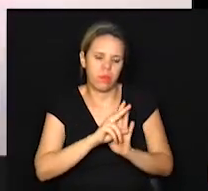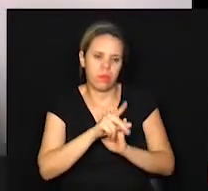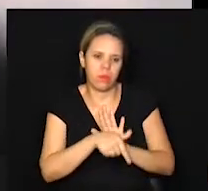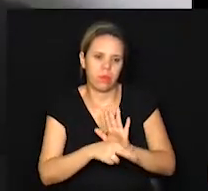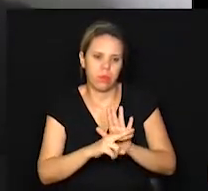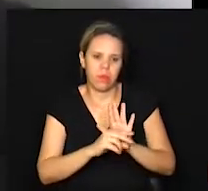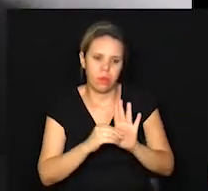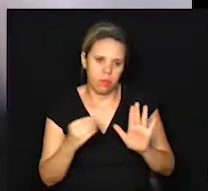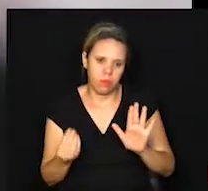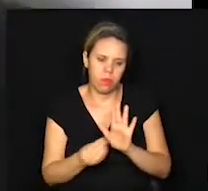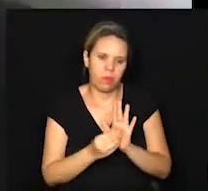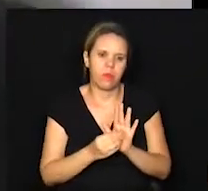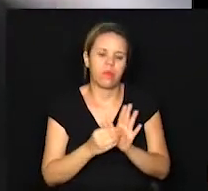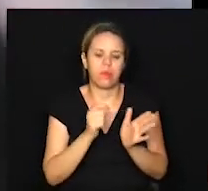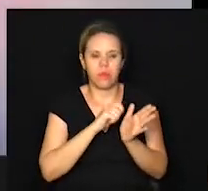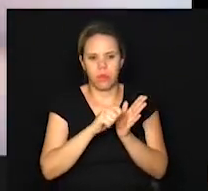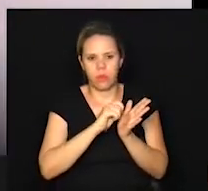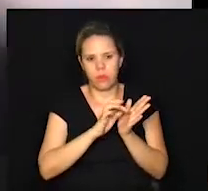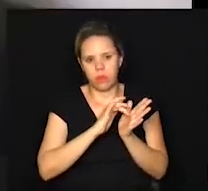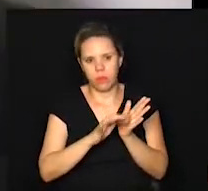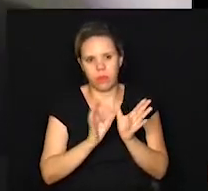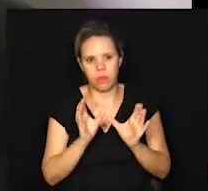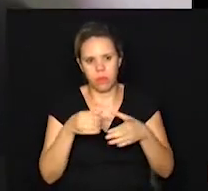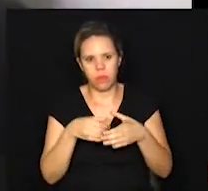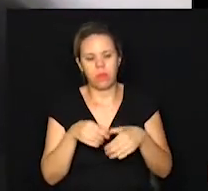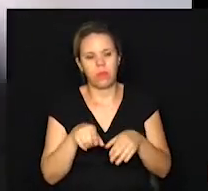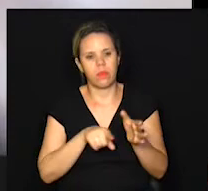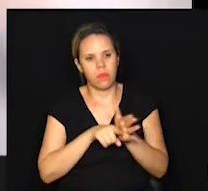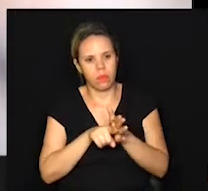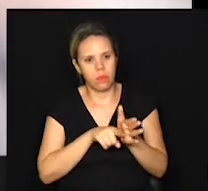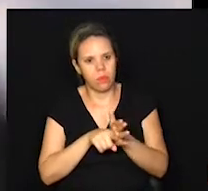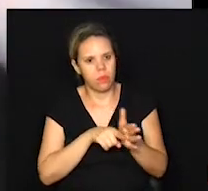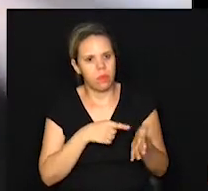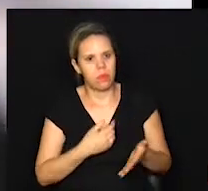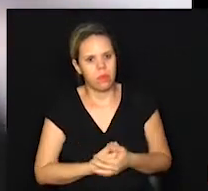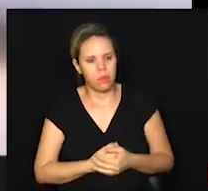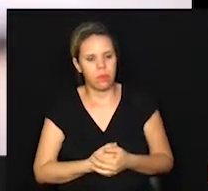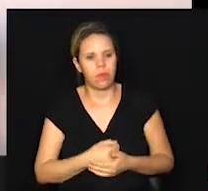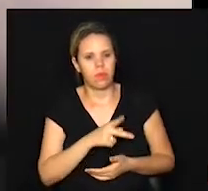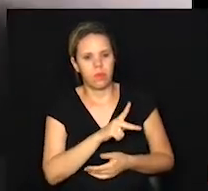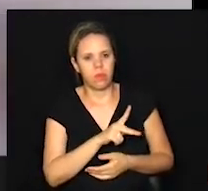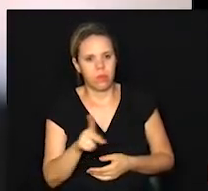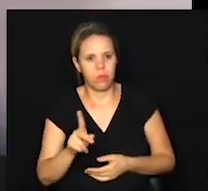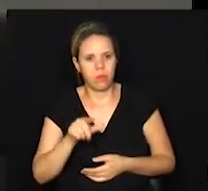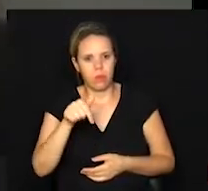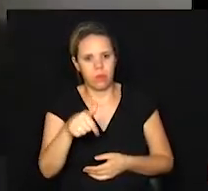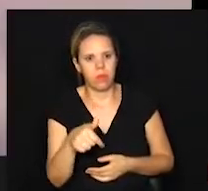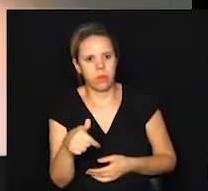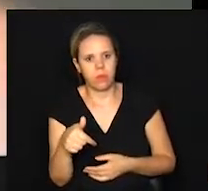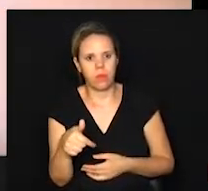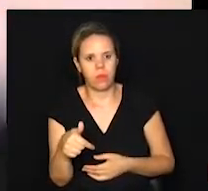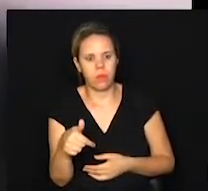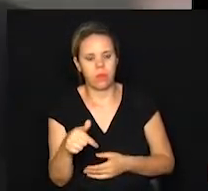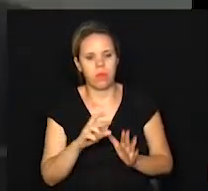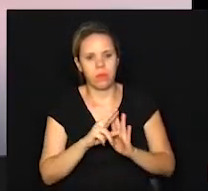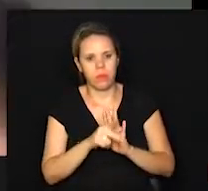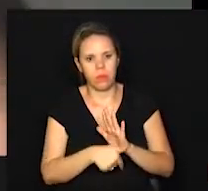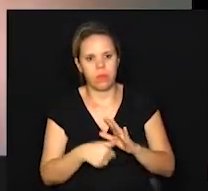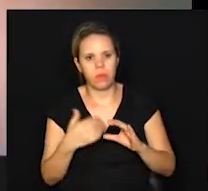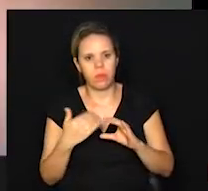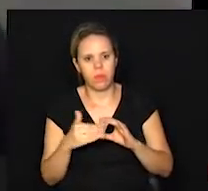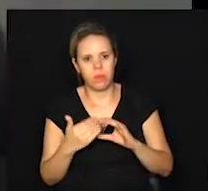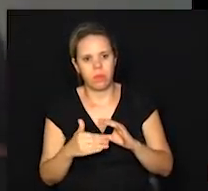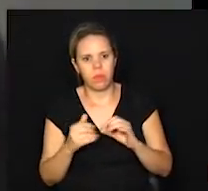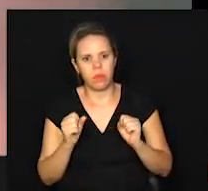por escrito à comissão sindicante, dirigido à presidenta e depois aos vários e-mails que eu